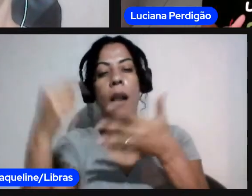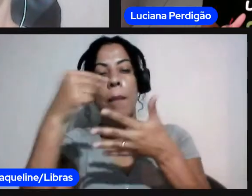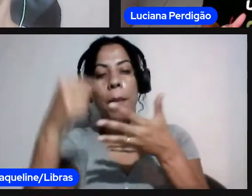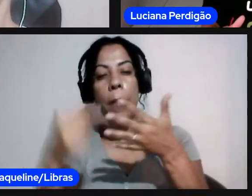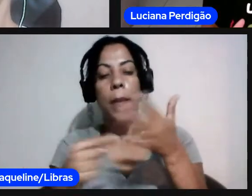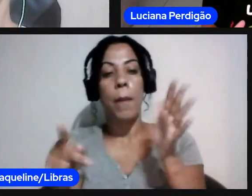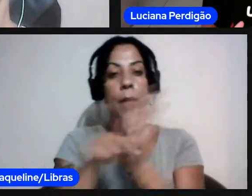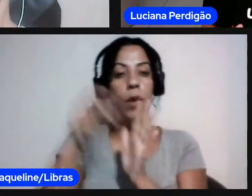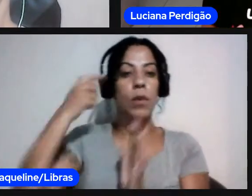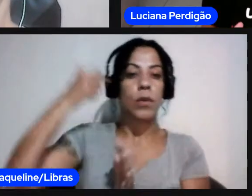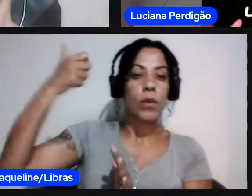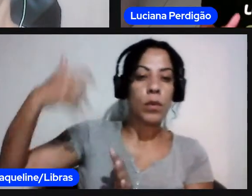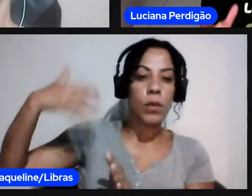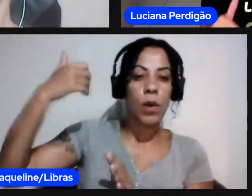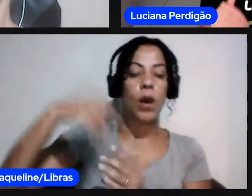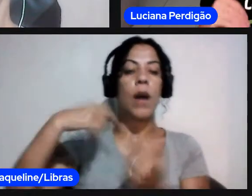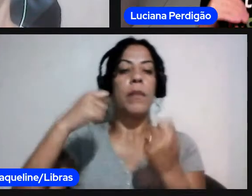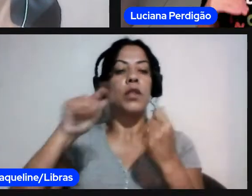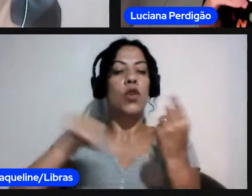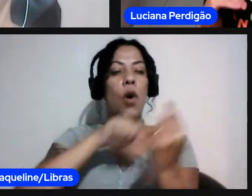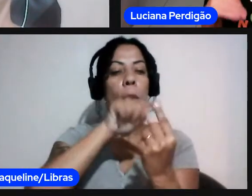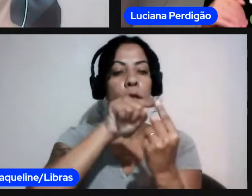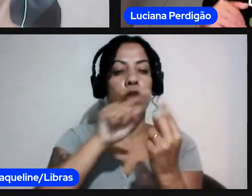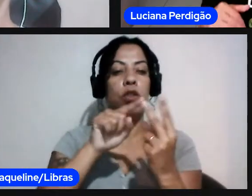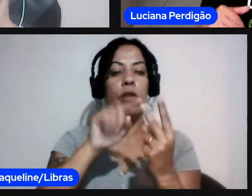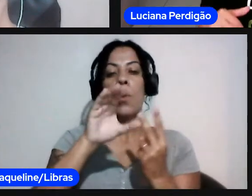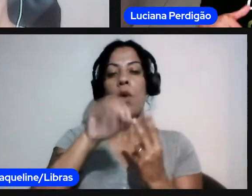objetivo, ser conciso, ser coeso, né,